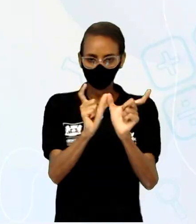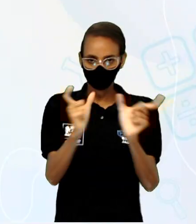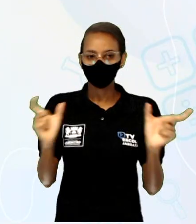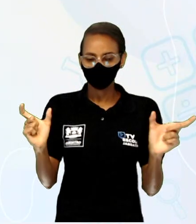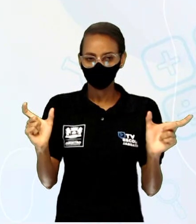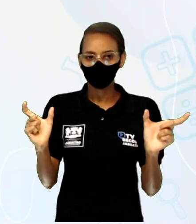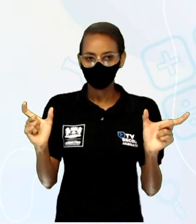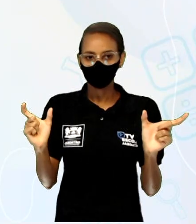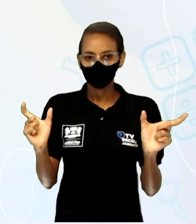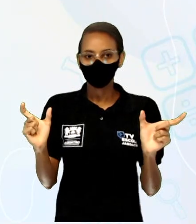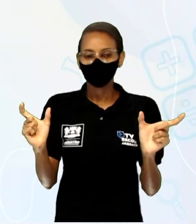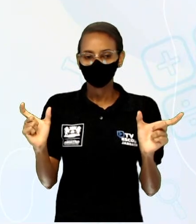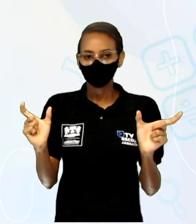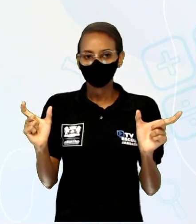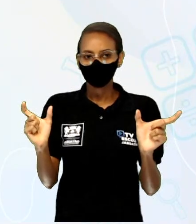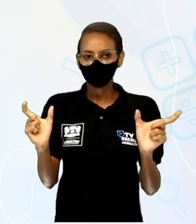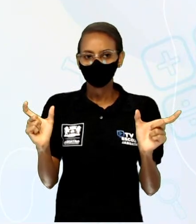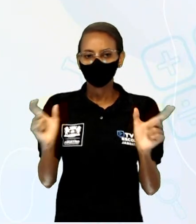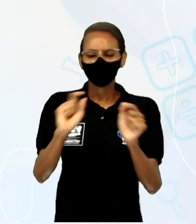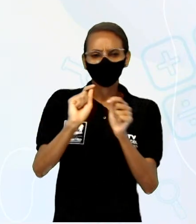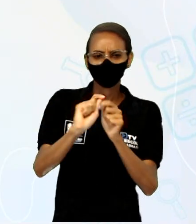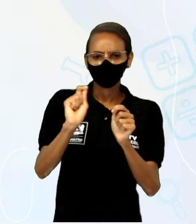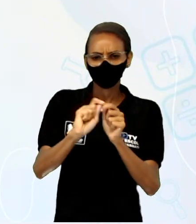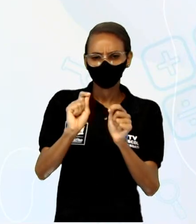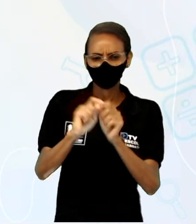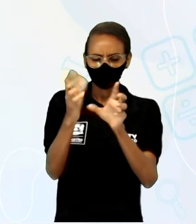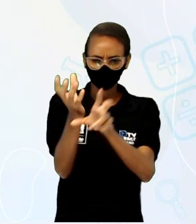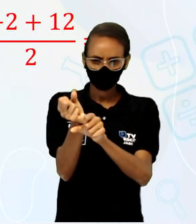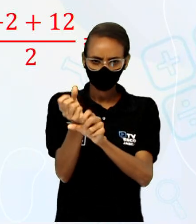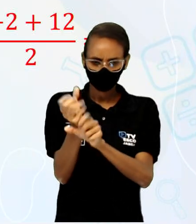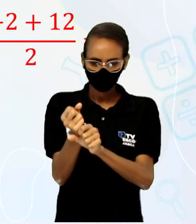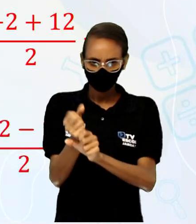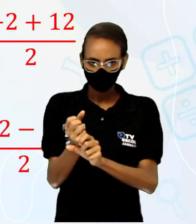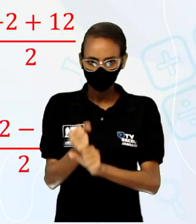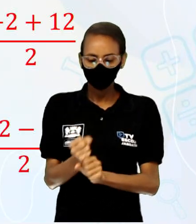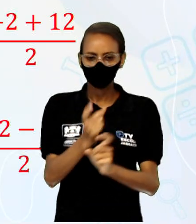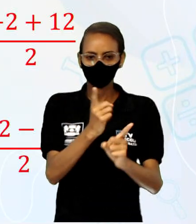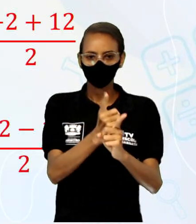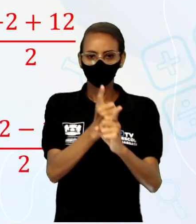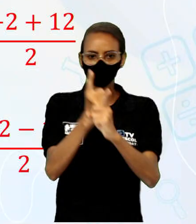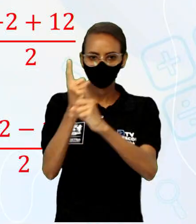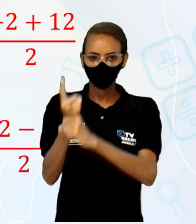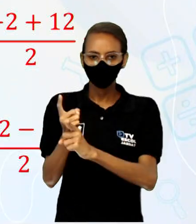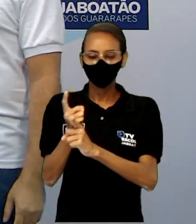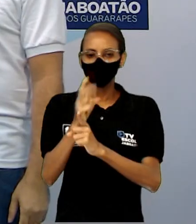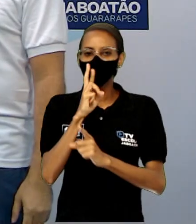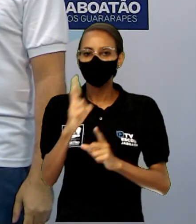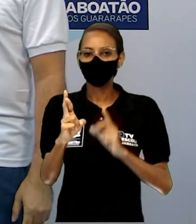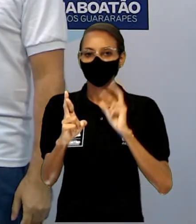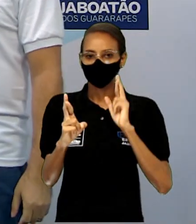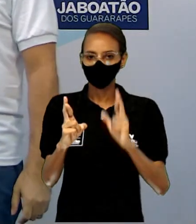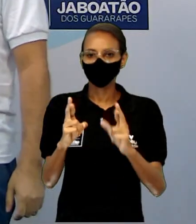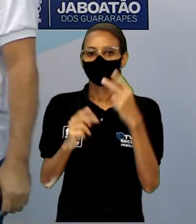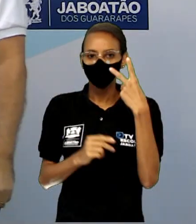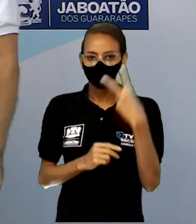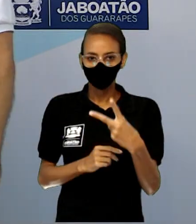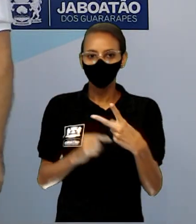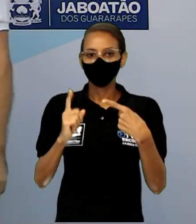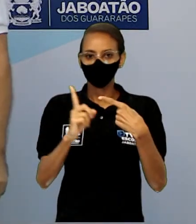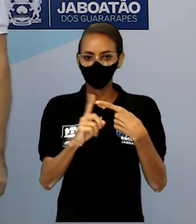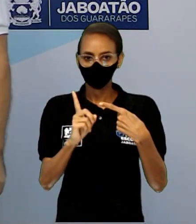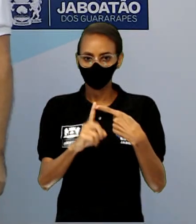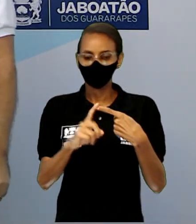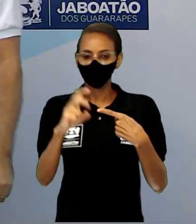menos 59, dividido por 2, que vai dar menos 58 sobre 2, que dá um número negativo, menos